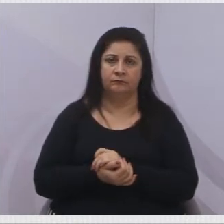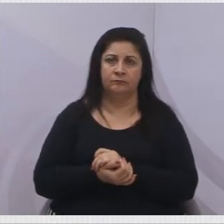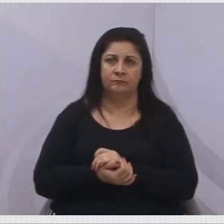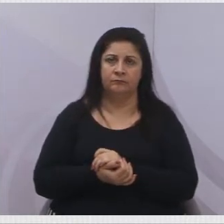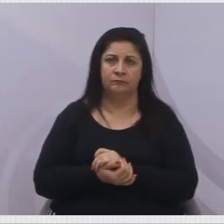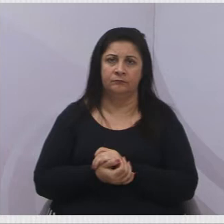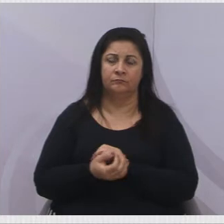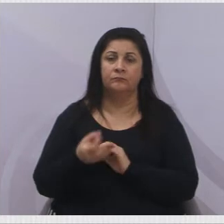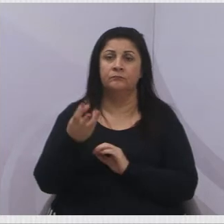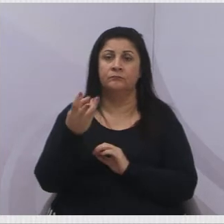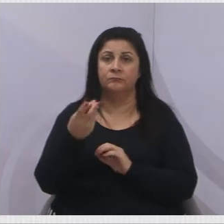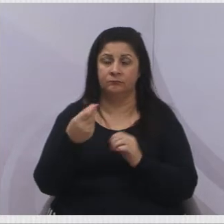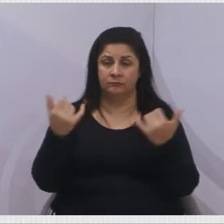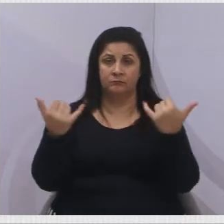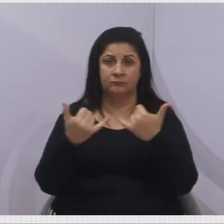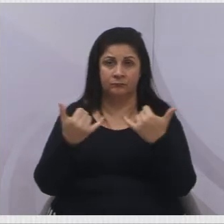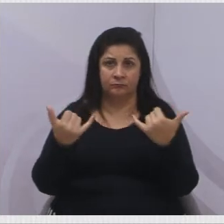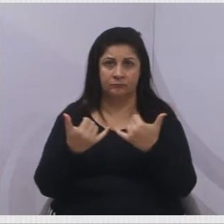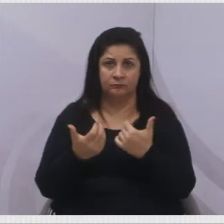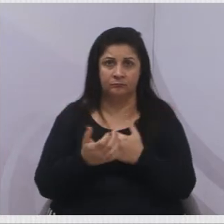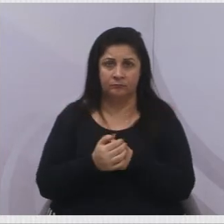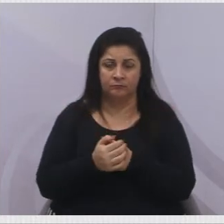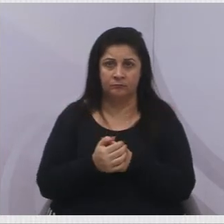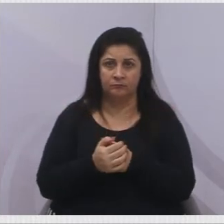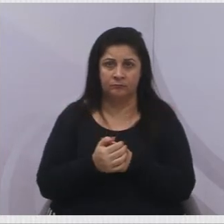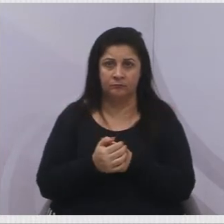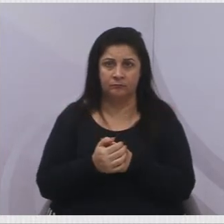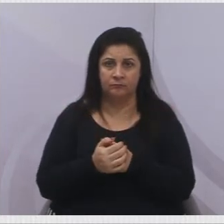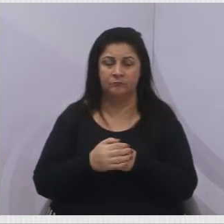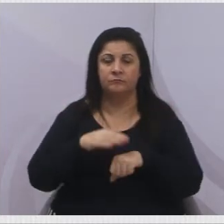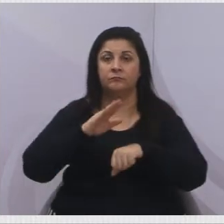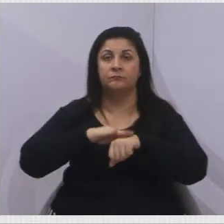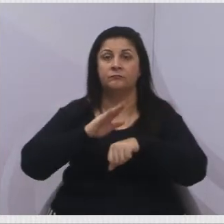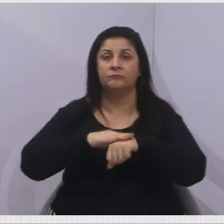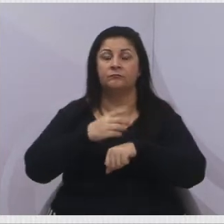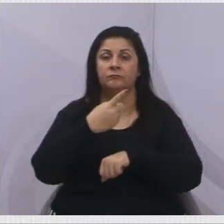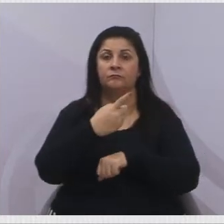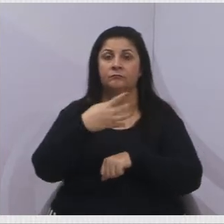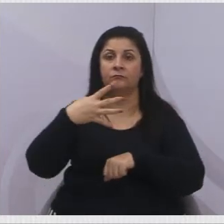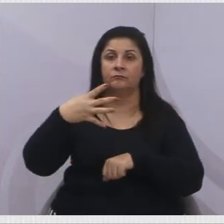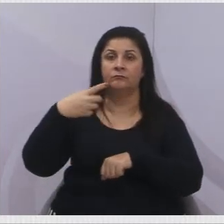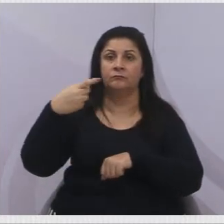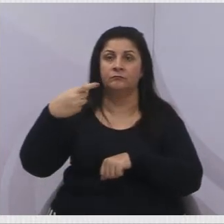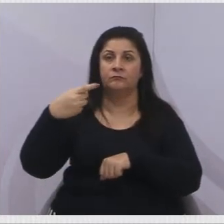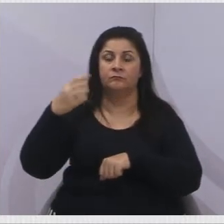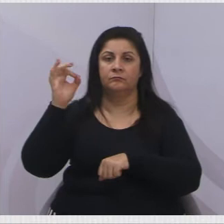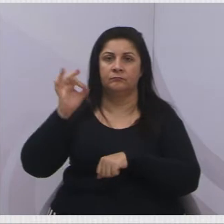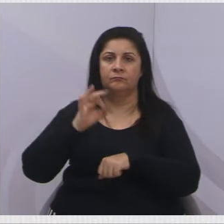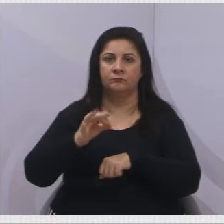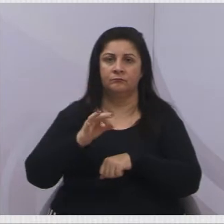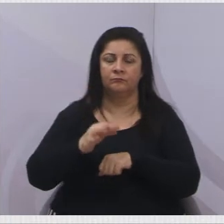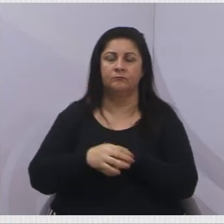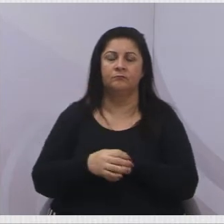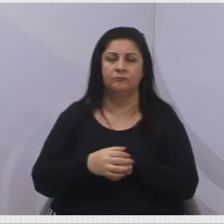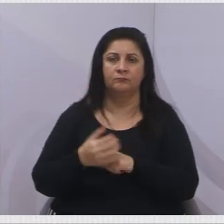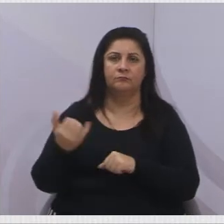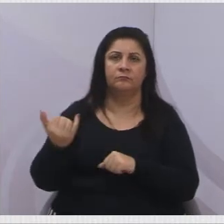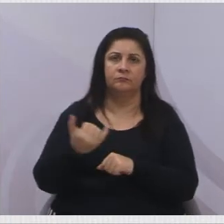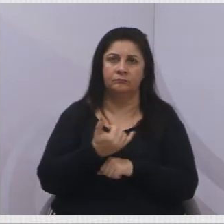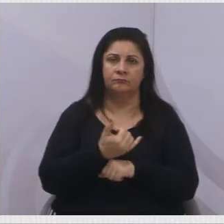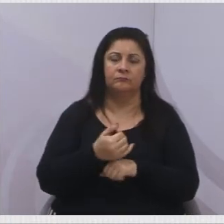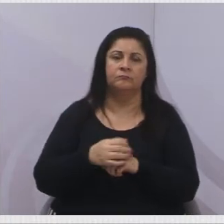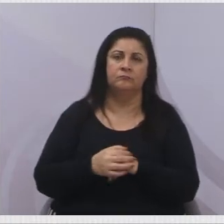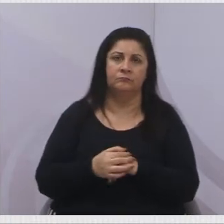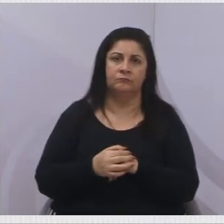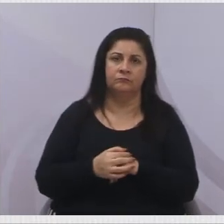dados notificados, nós tivemos um aumento de 141% das notificações e um aumento de